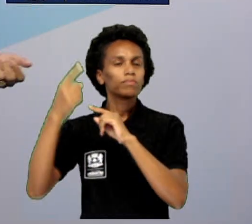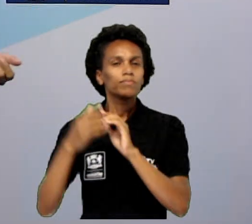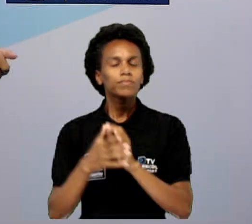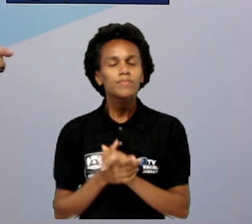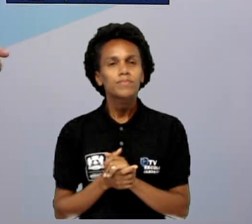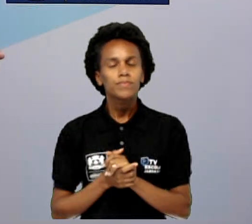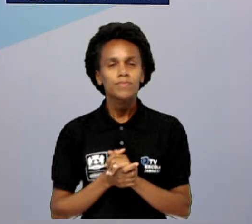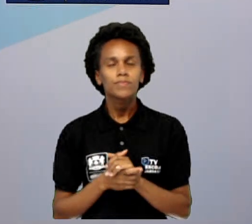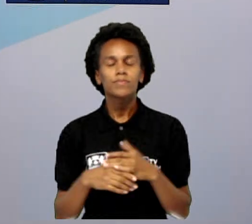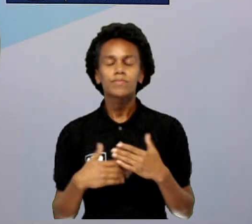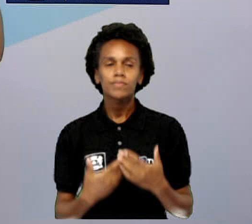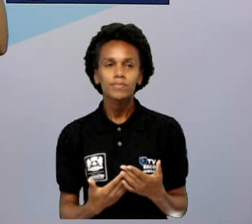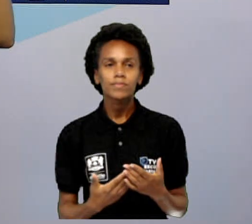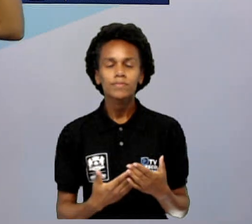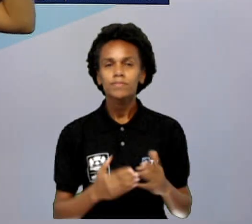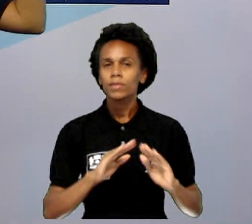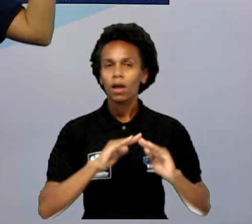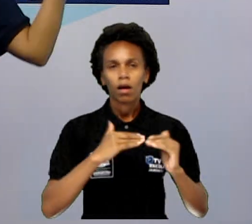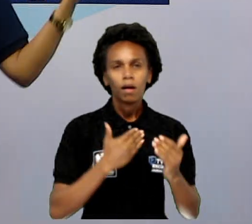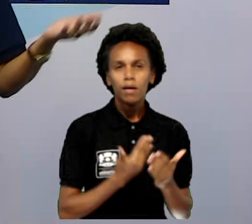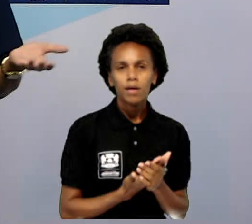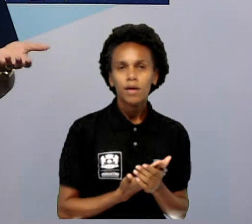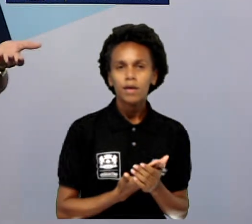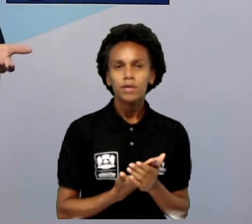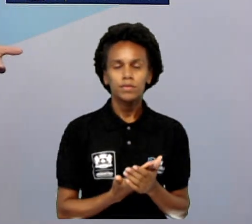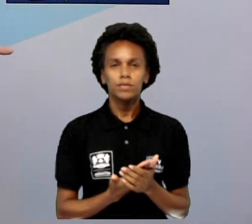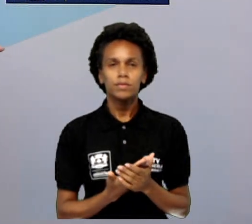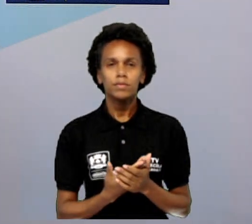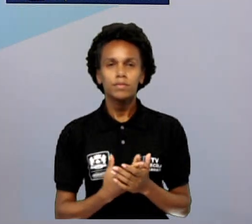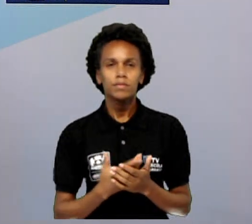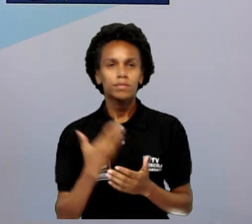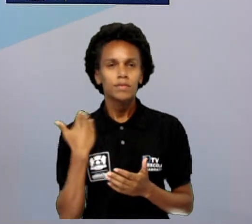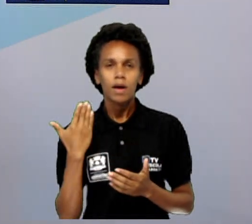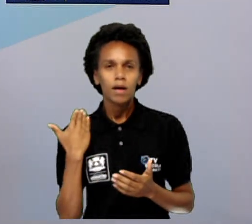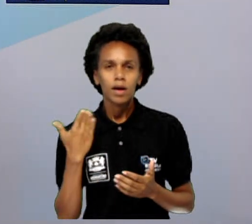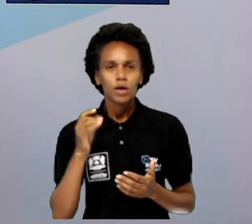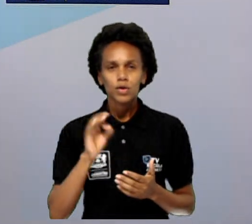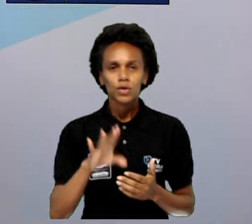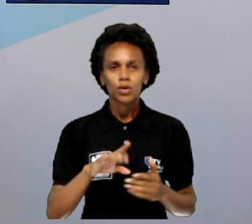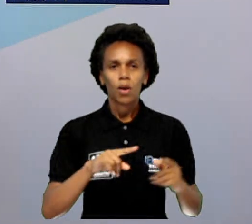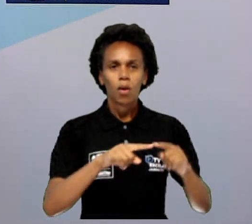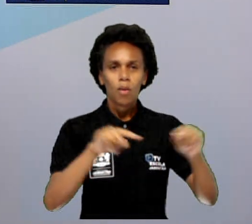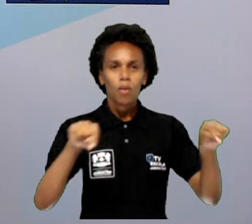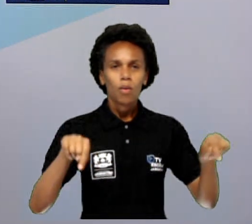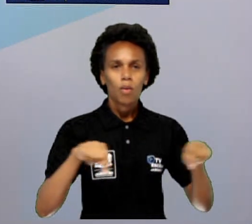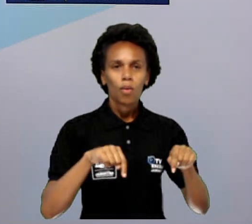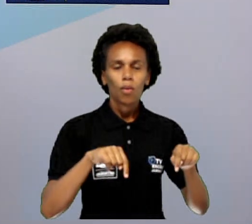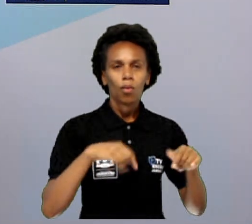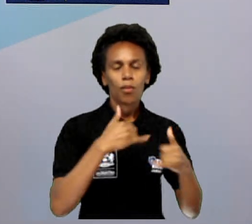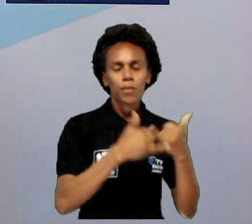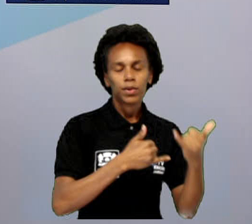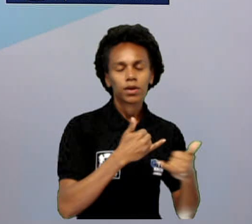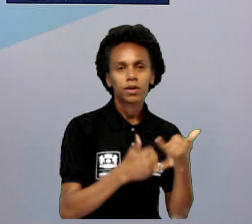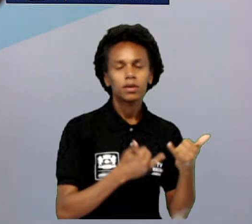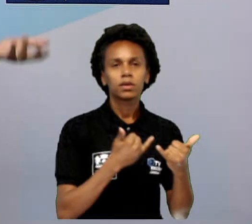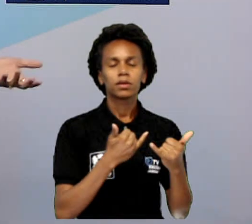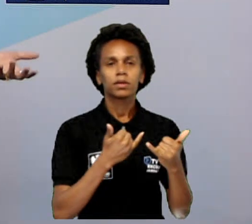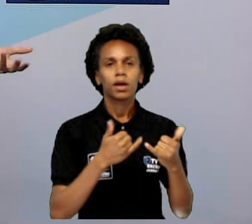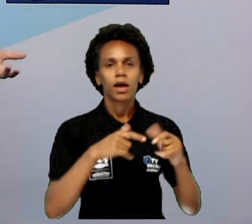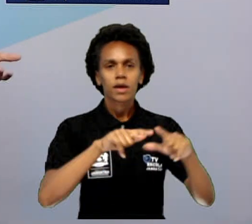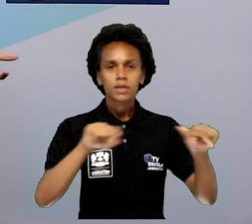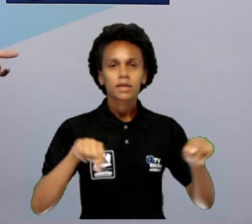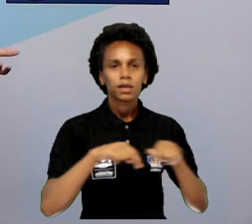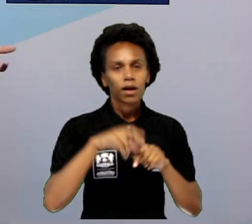a diretoria, a sala de aula. Hoje em dia, as escolas elas têm muito mais